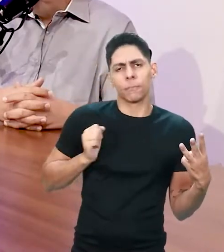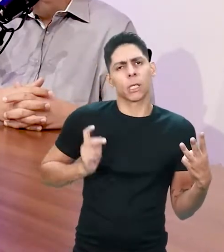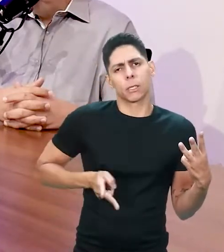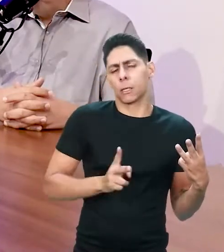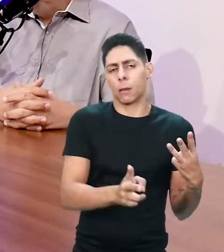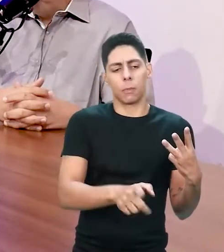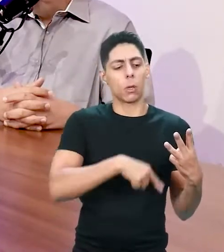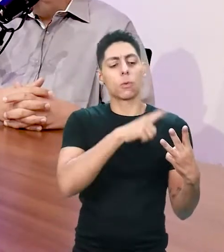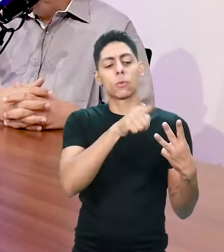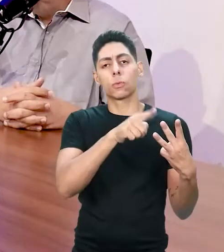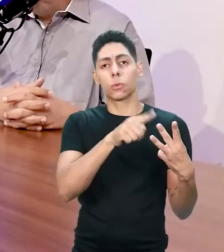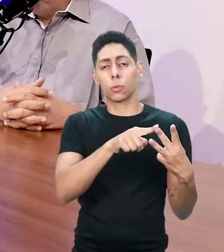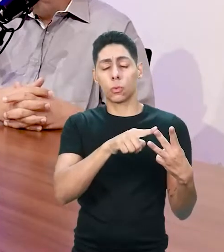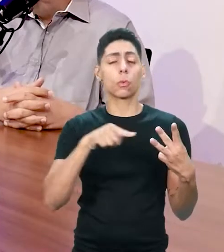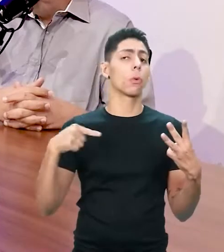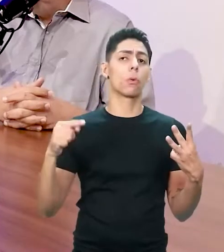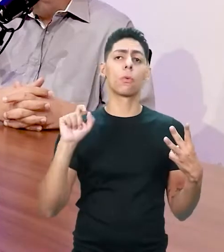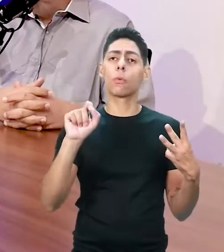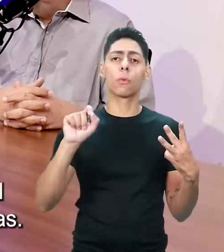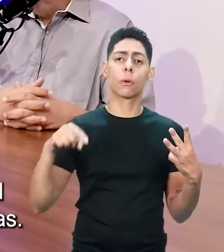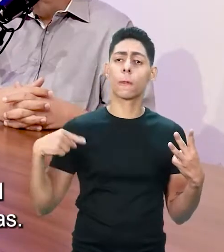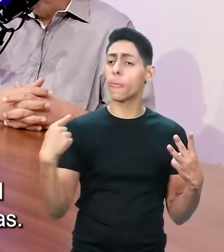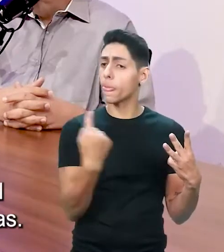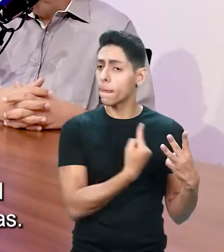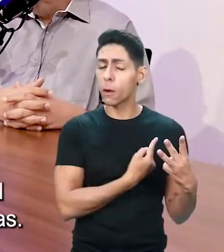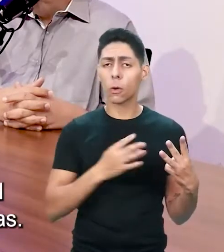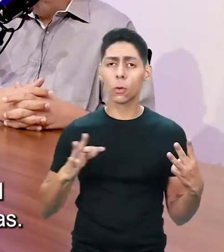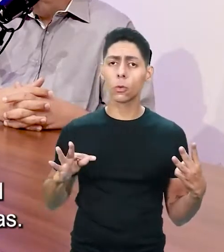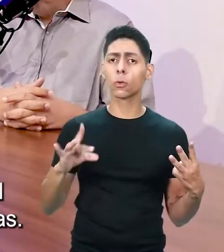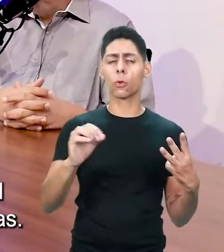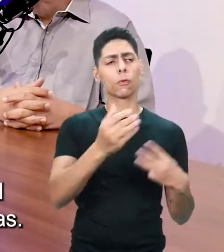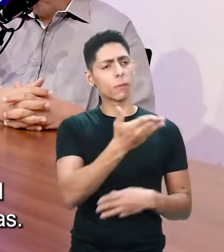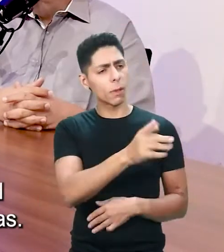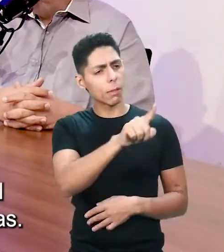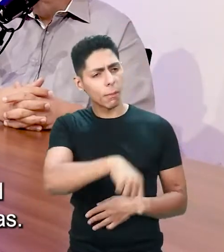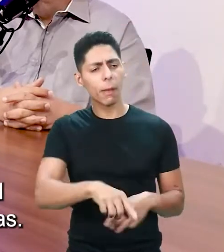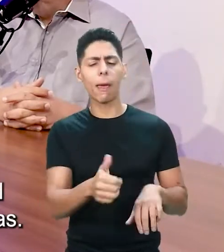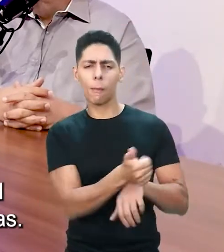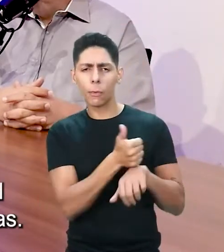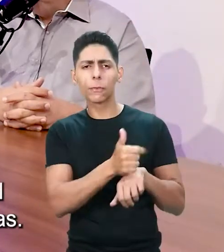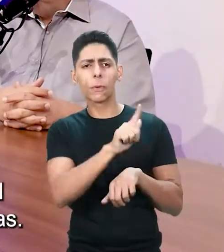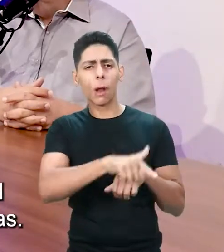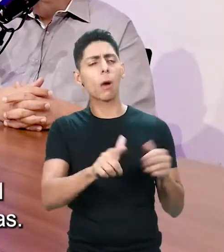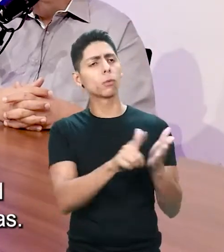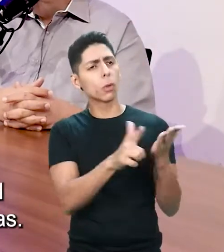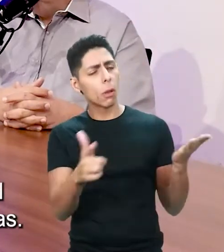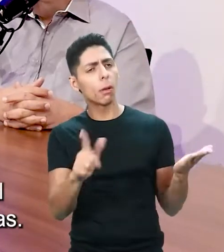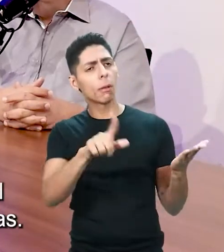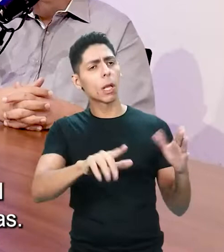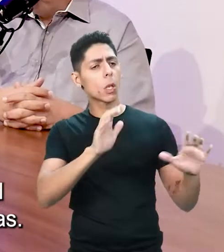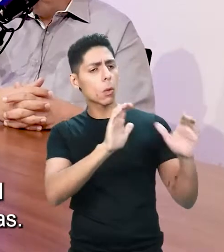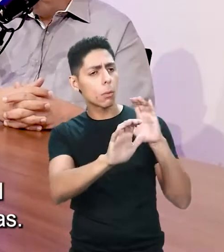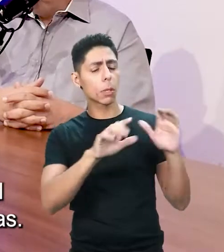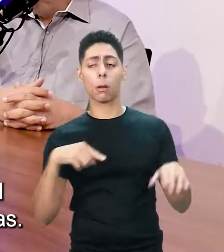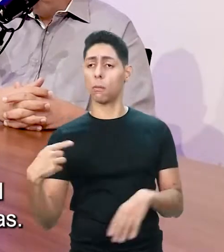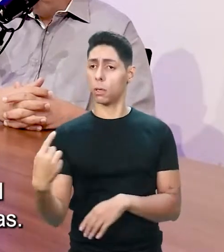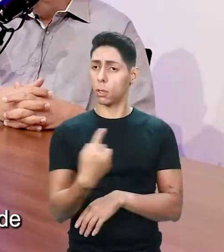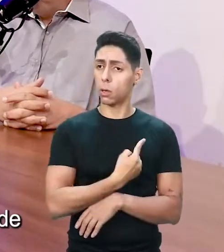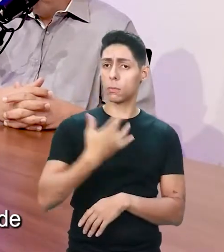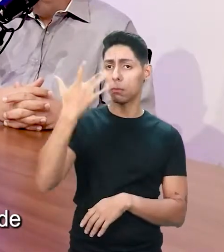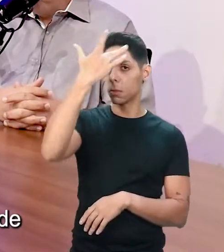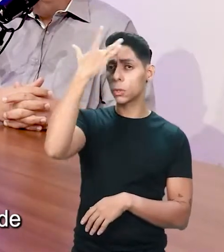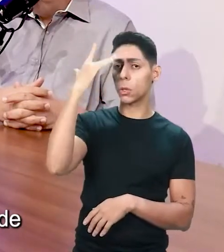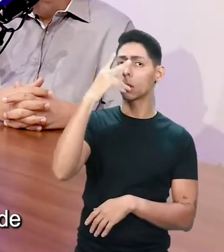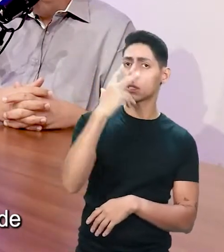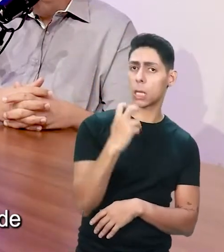é que todos nós, né, Antônio? Está aí o teu caso, você é um jornalista, um baita profissional de comunicação. Todos nós, pessoas cegas